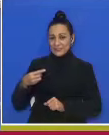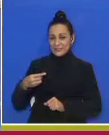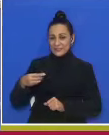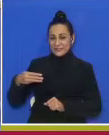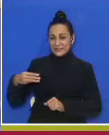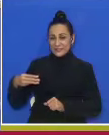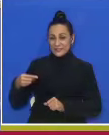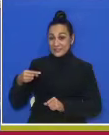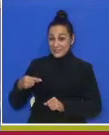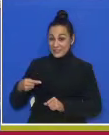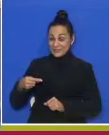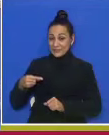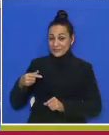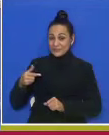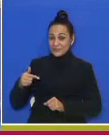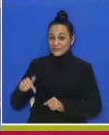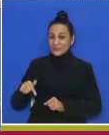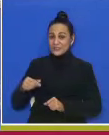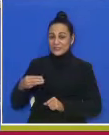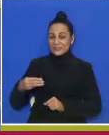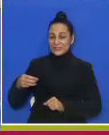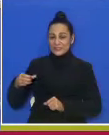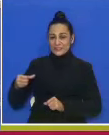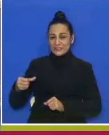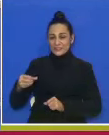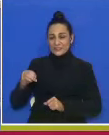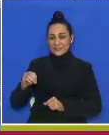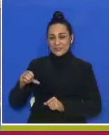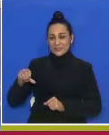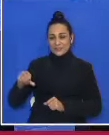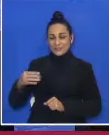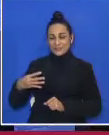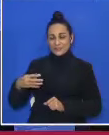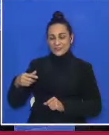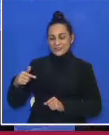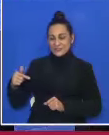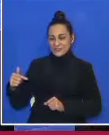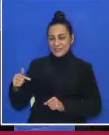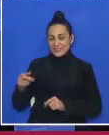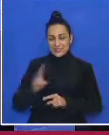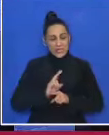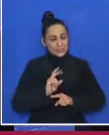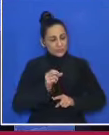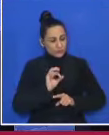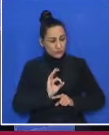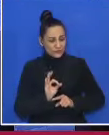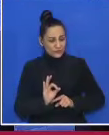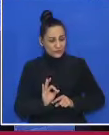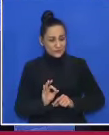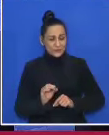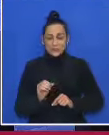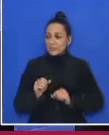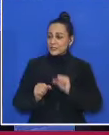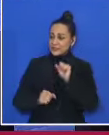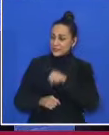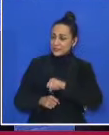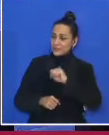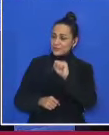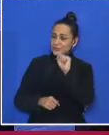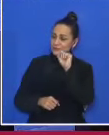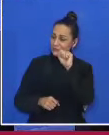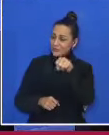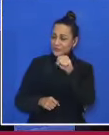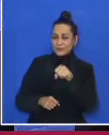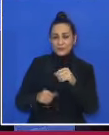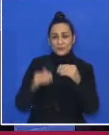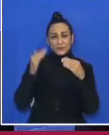17, 36, 09 e 47. Auditoras, confirmam? Sim, confirmo.